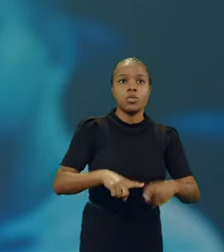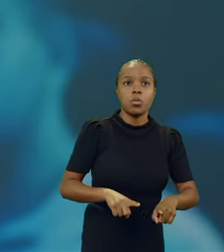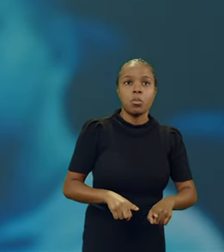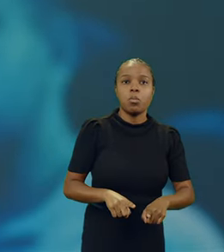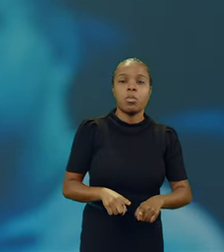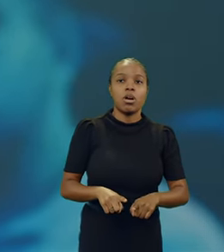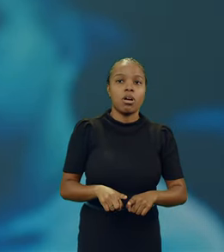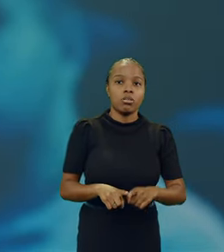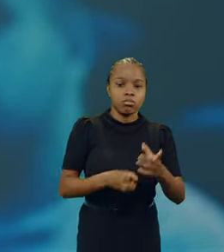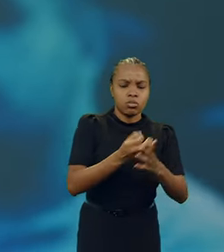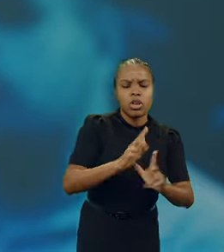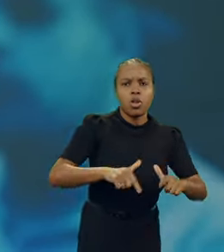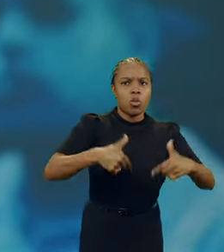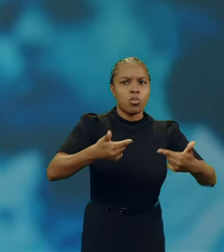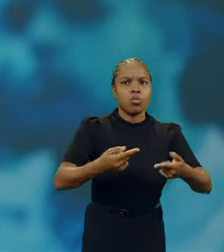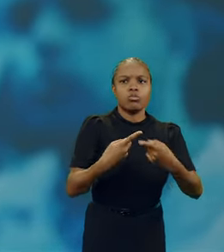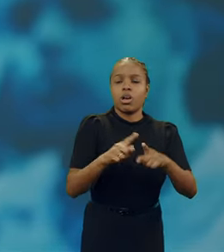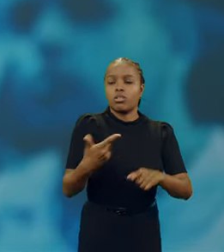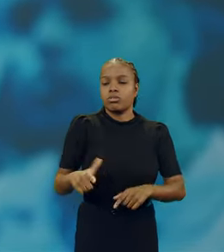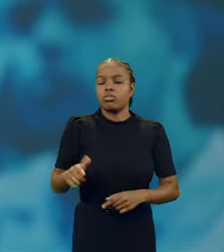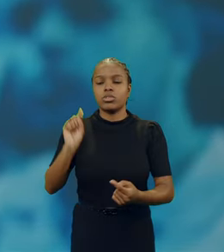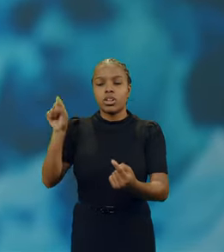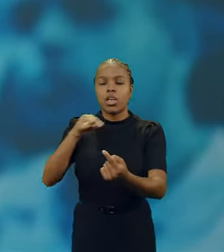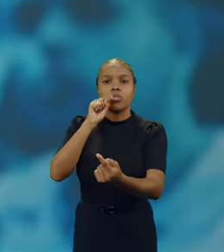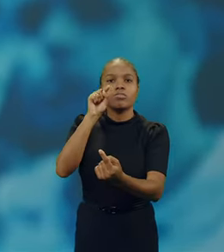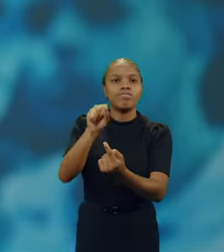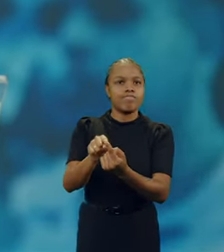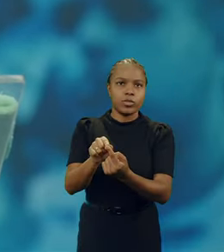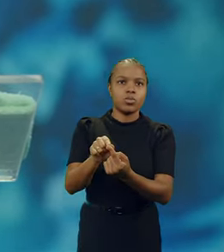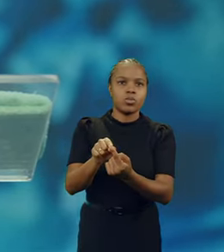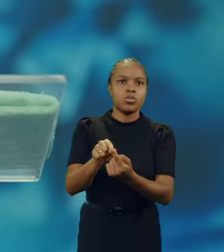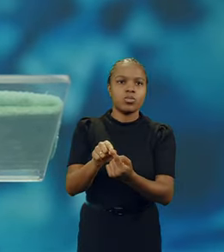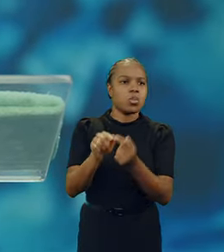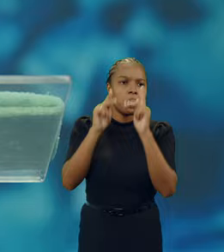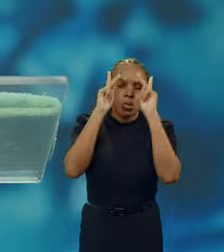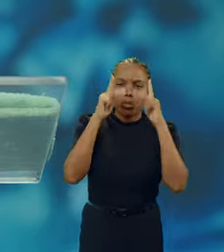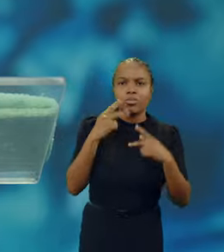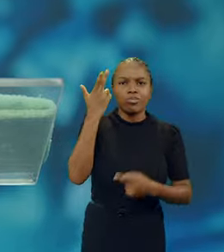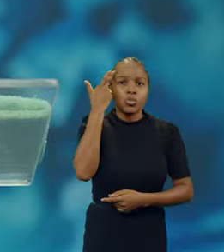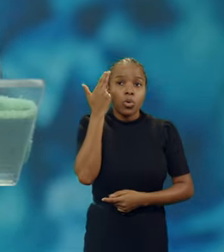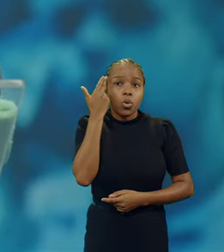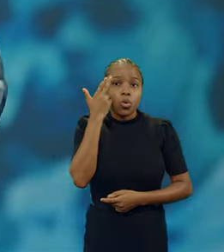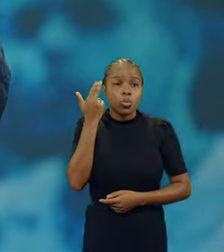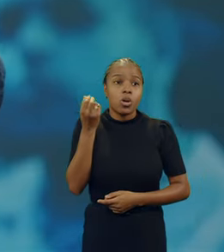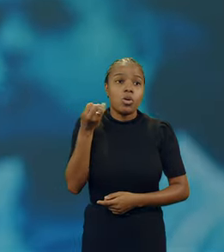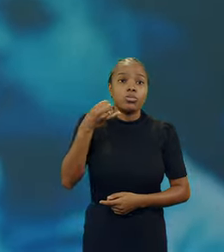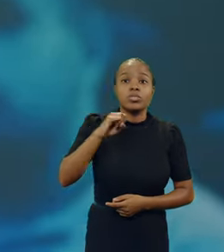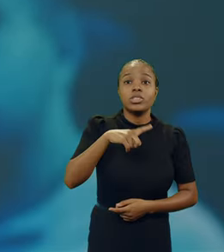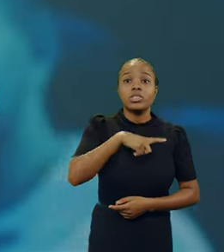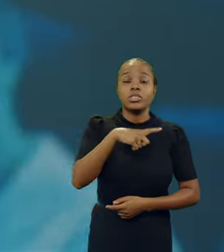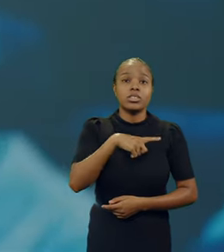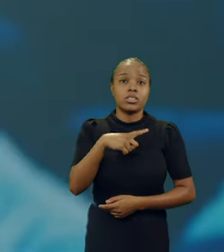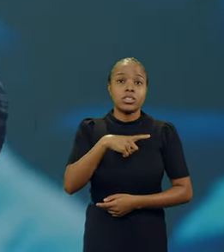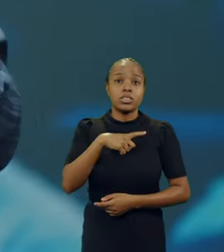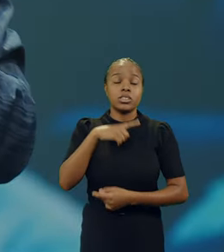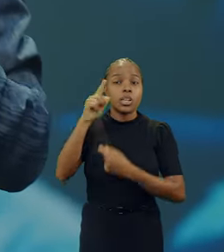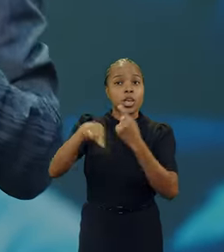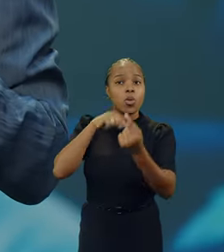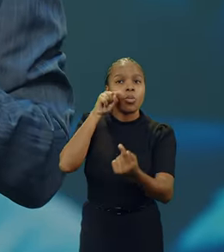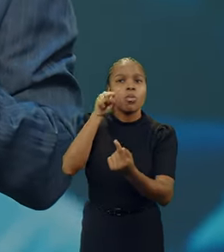sim, mas sem propósito, segundo a carne. E se tem algum propósito,